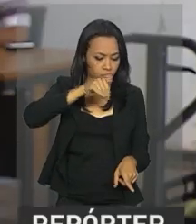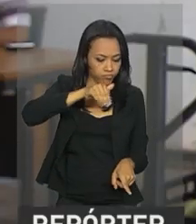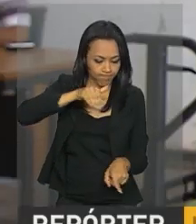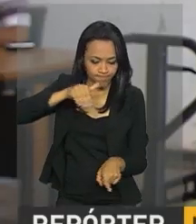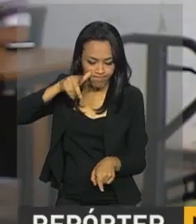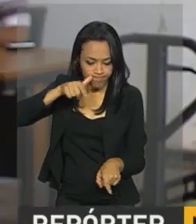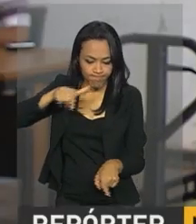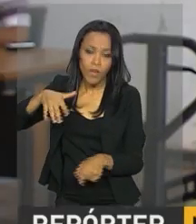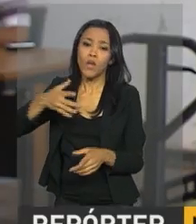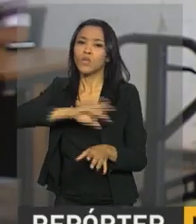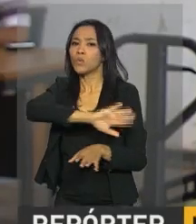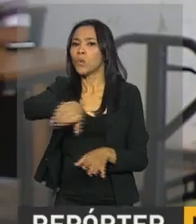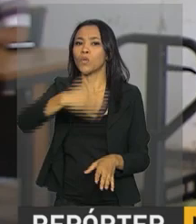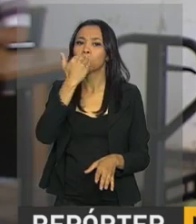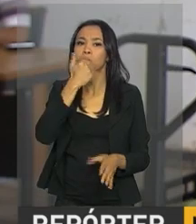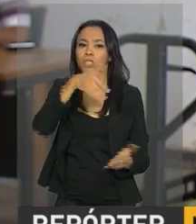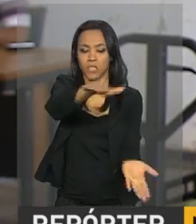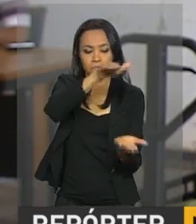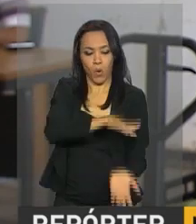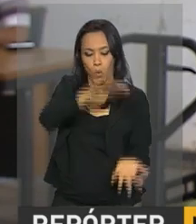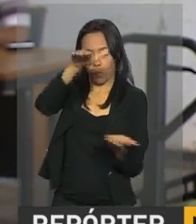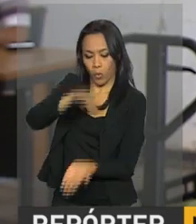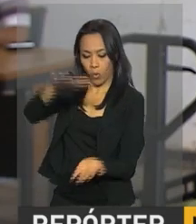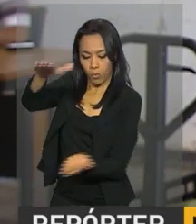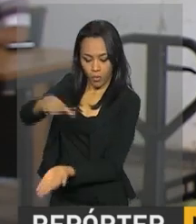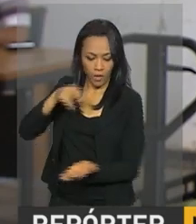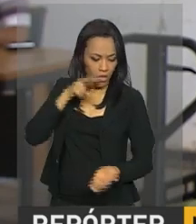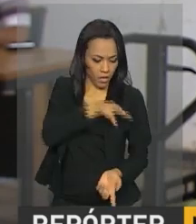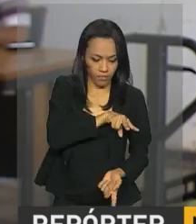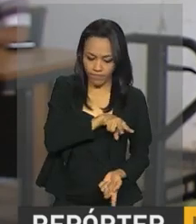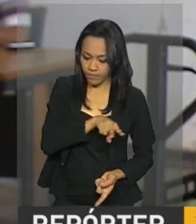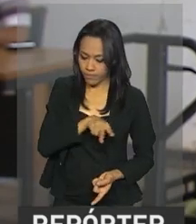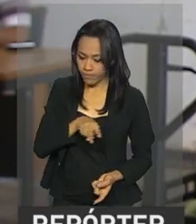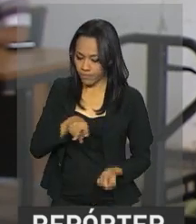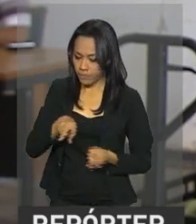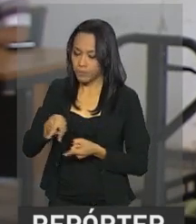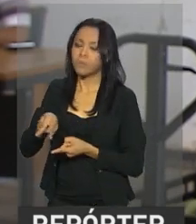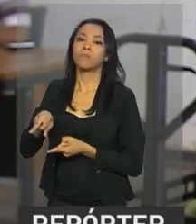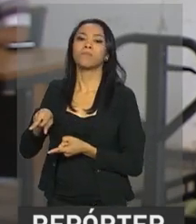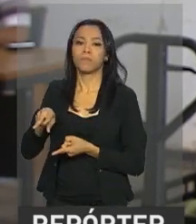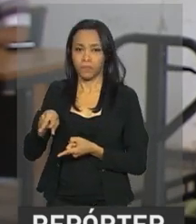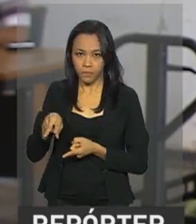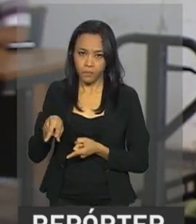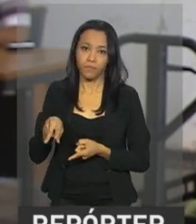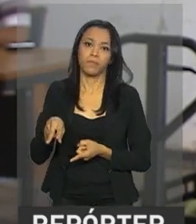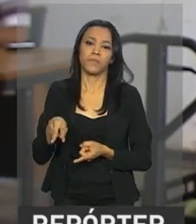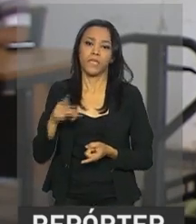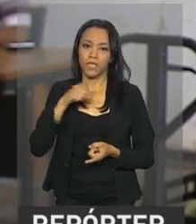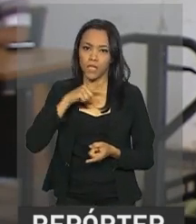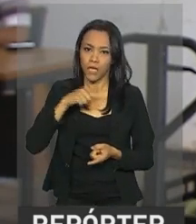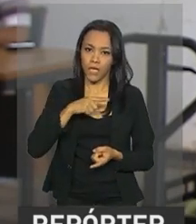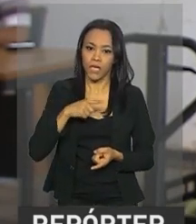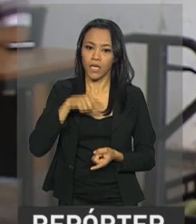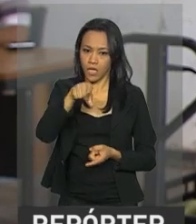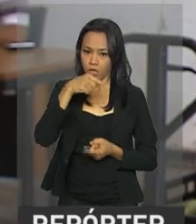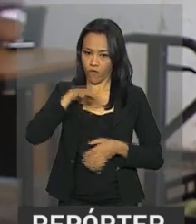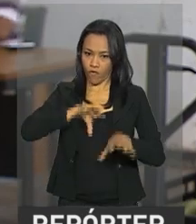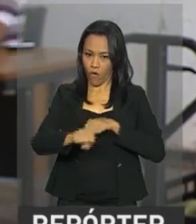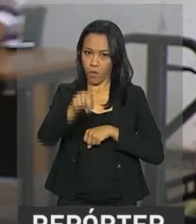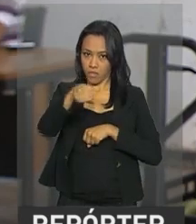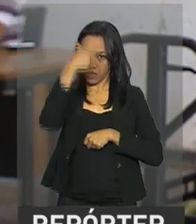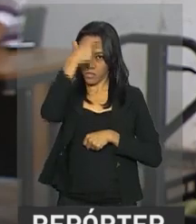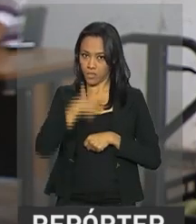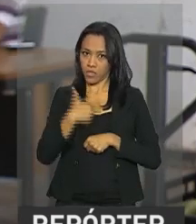que chega no banco, ele é monitorado, ele é vistoriado. Eu tenho a formação em engenharia de alimentos, nós